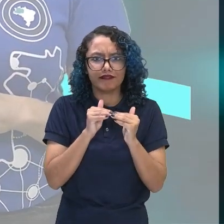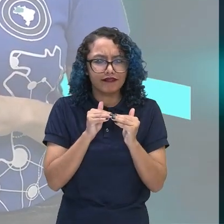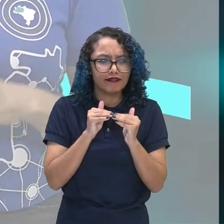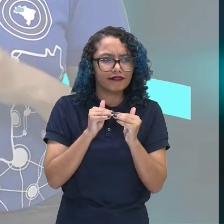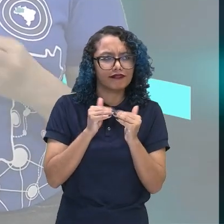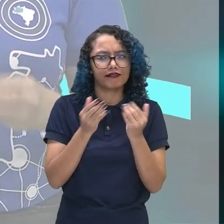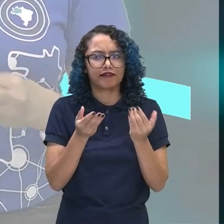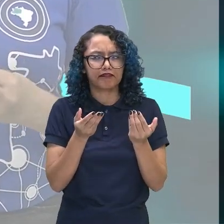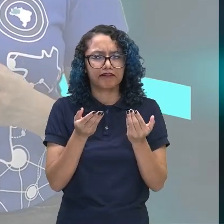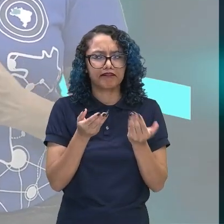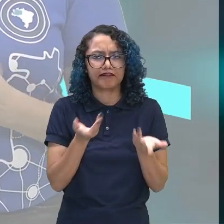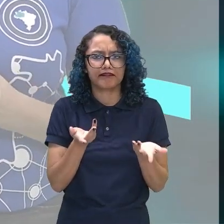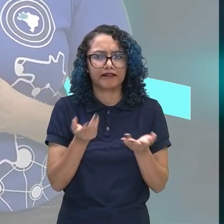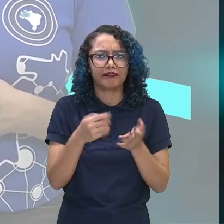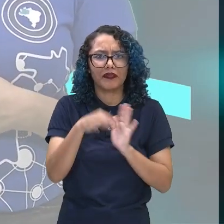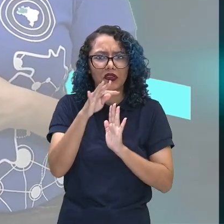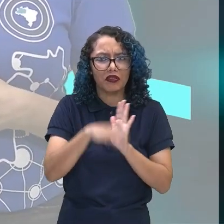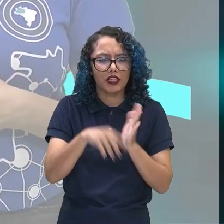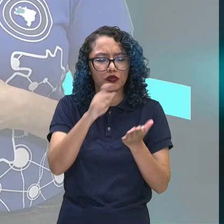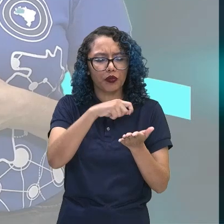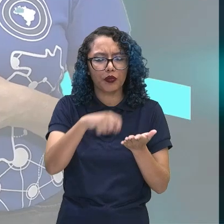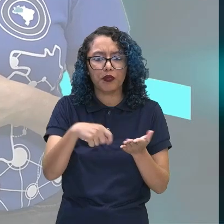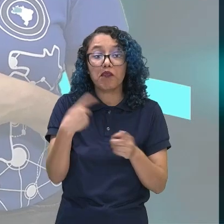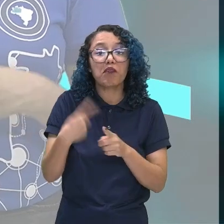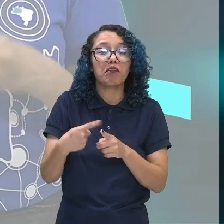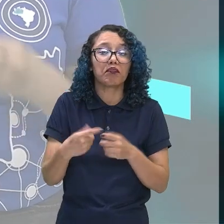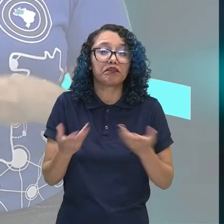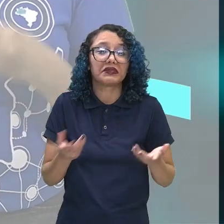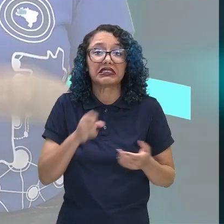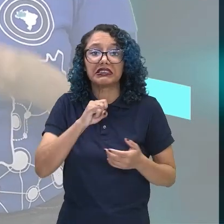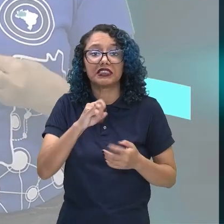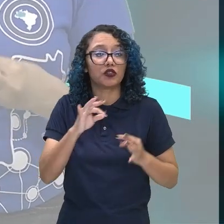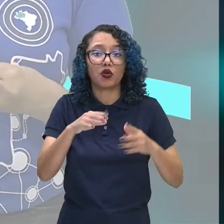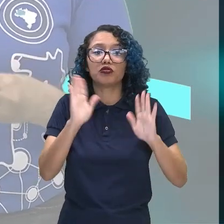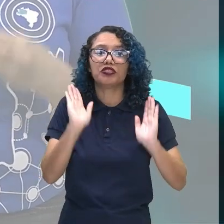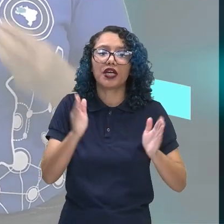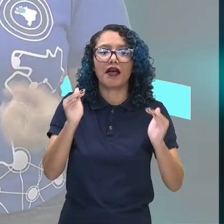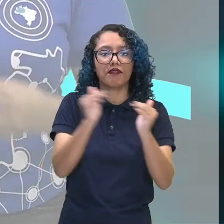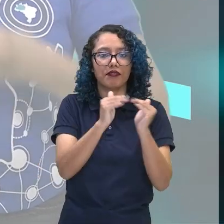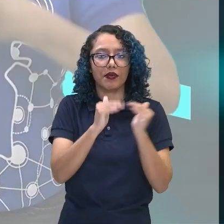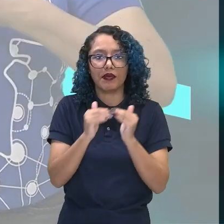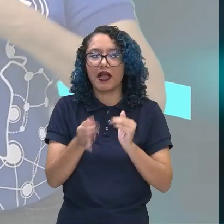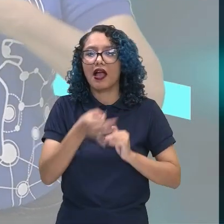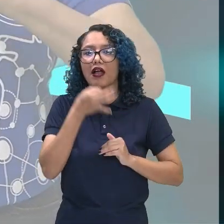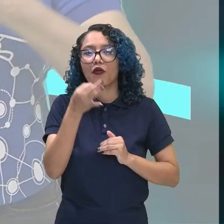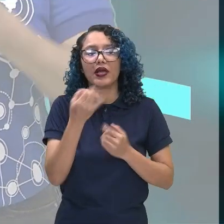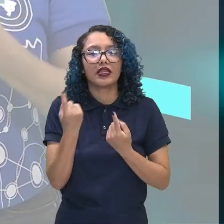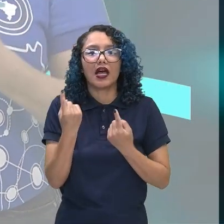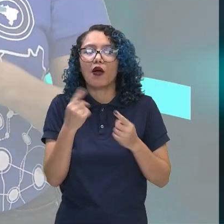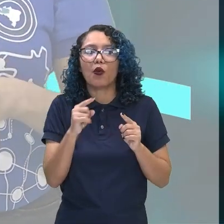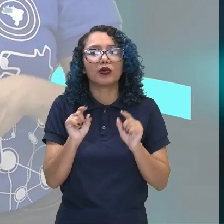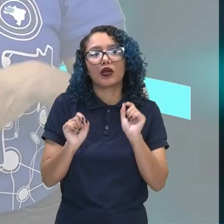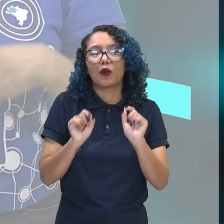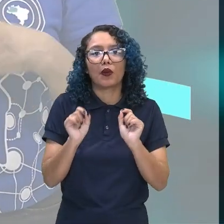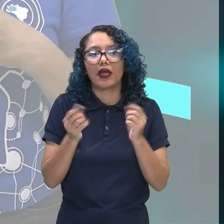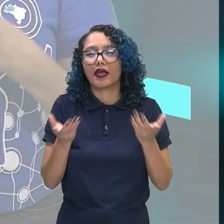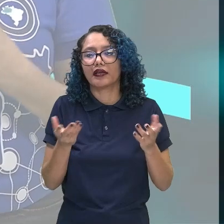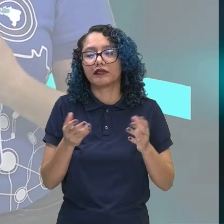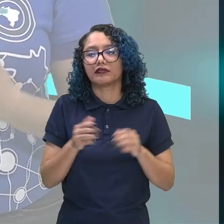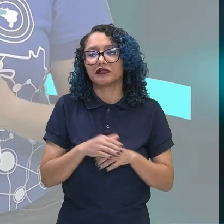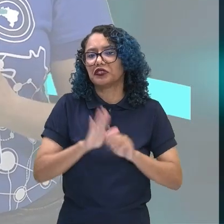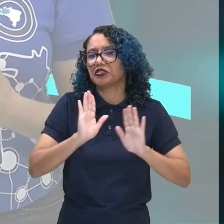iguais. Então, não tem por que você querer argumentar uma coisa que já está clara, já